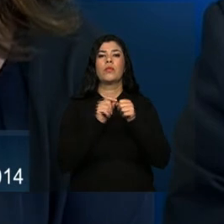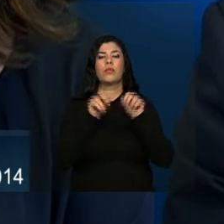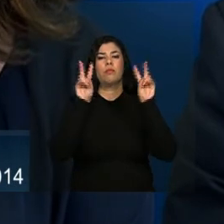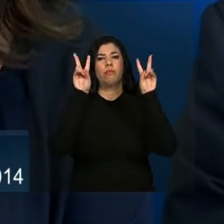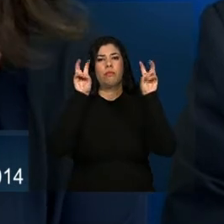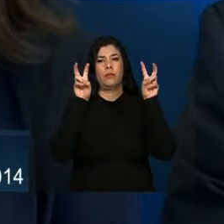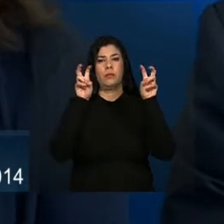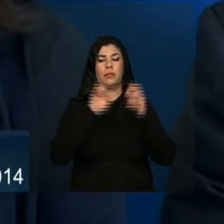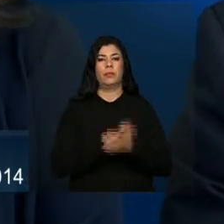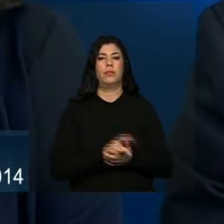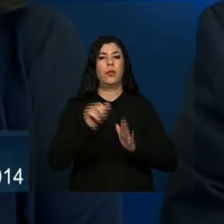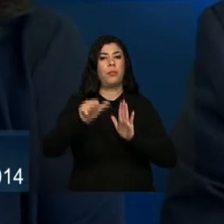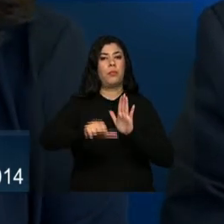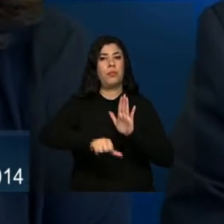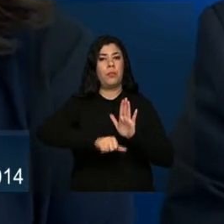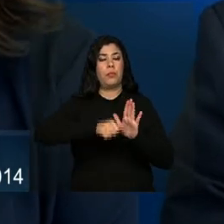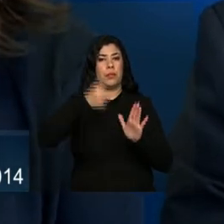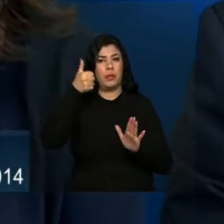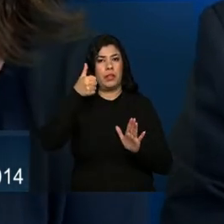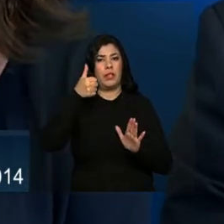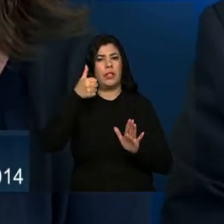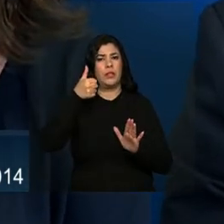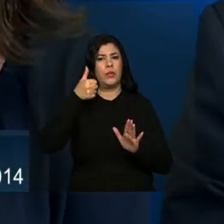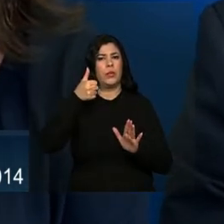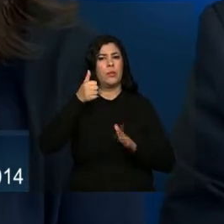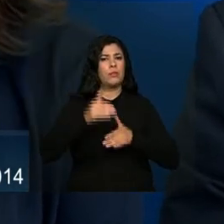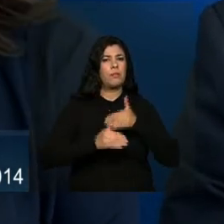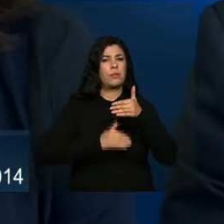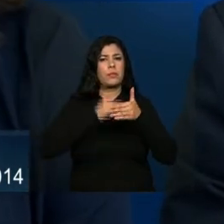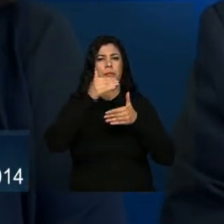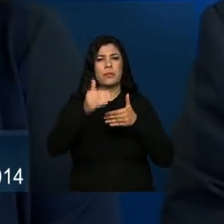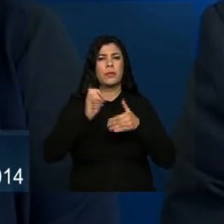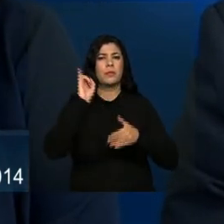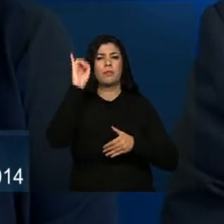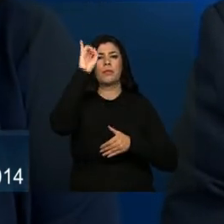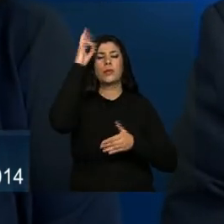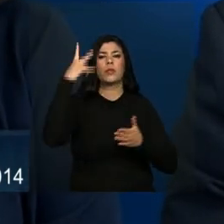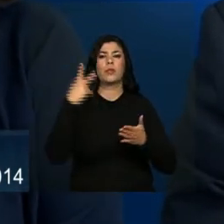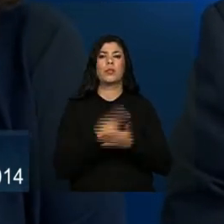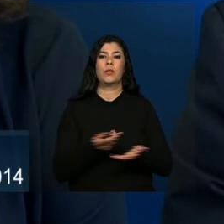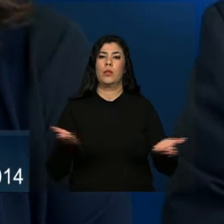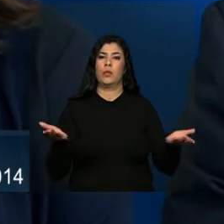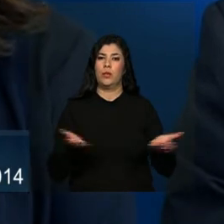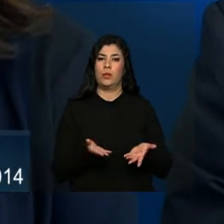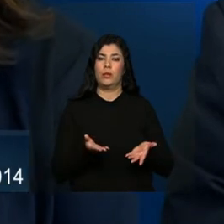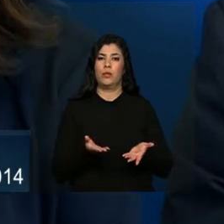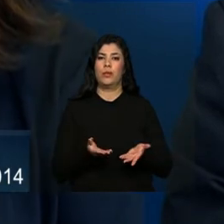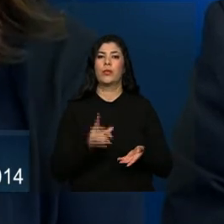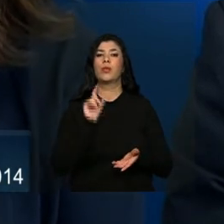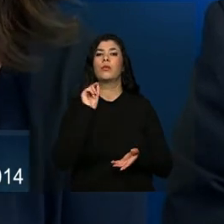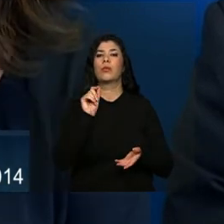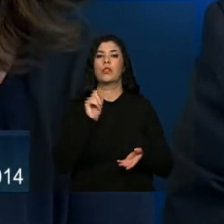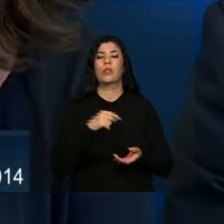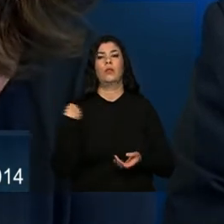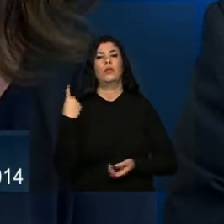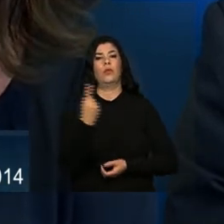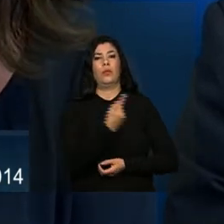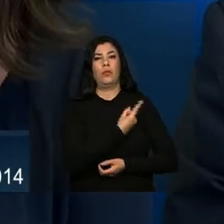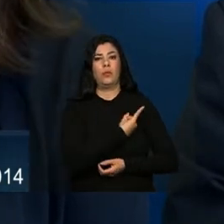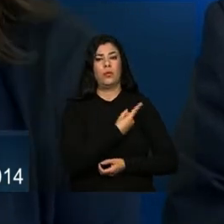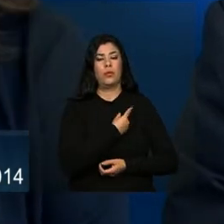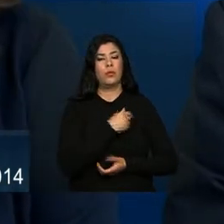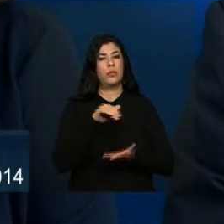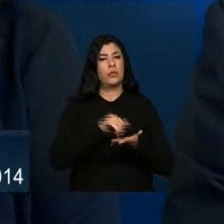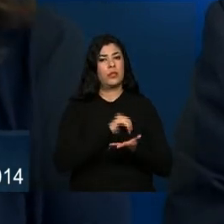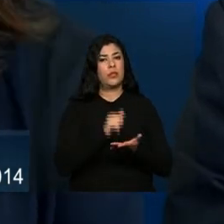tema o primeiro passo mais e talvez um dos mais importantes tá acontecendo na data de hoje é a divulgação